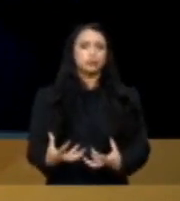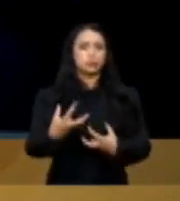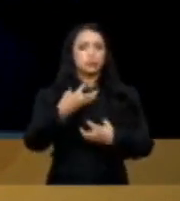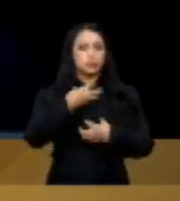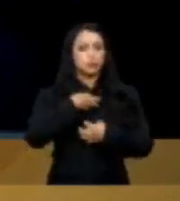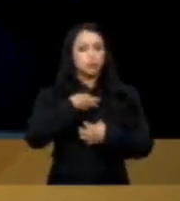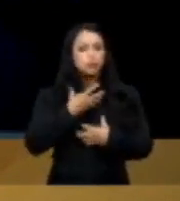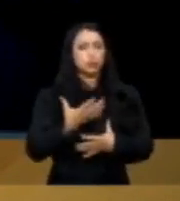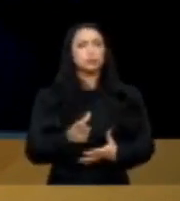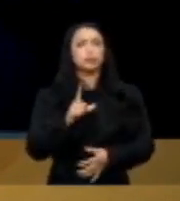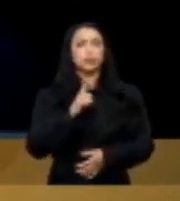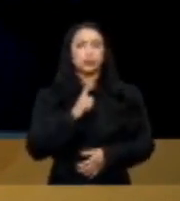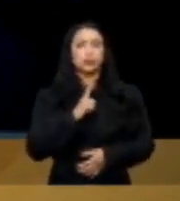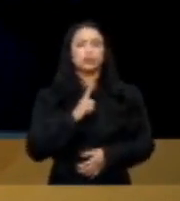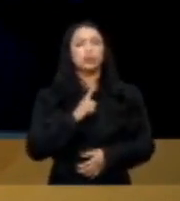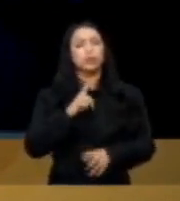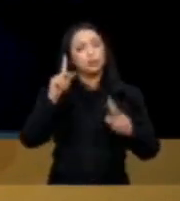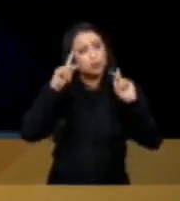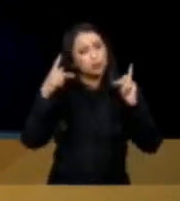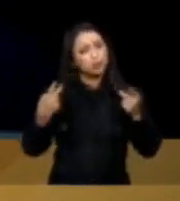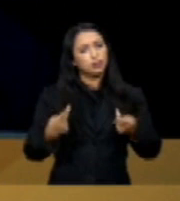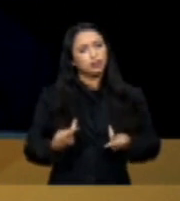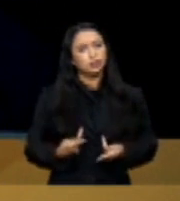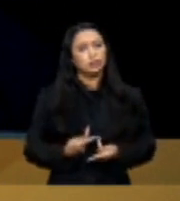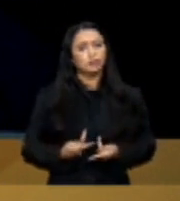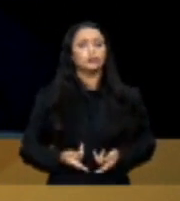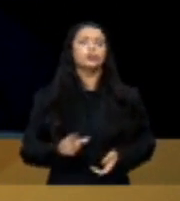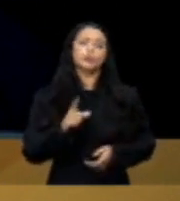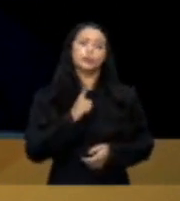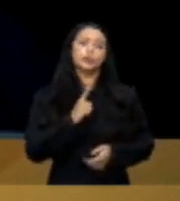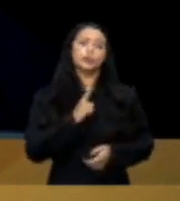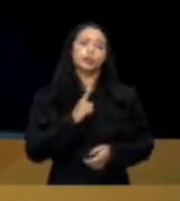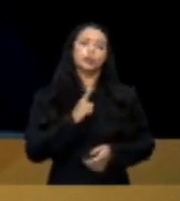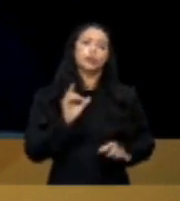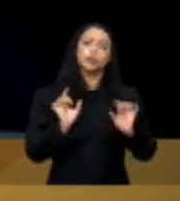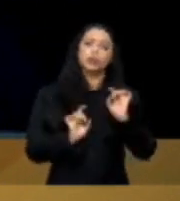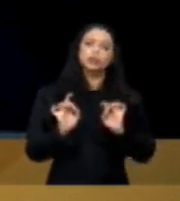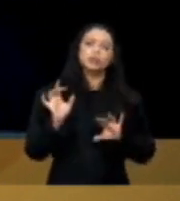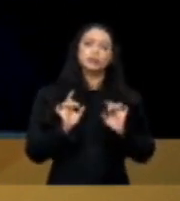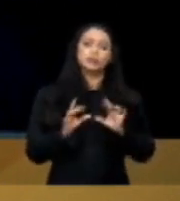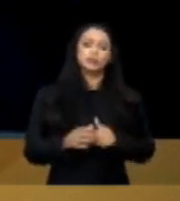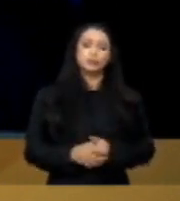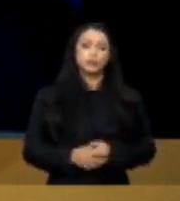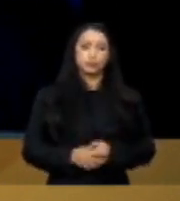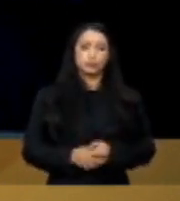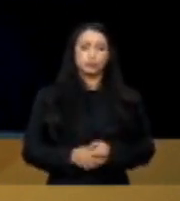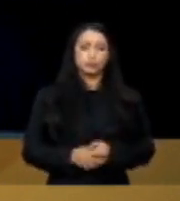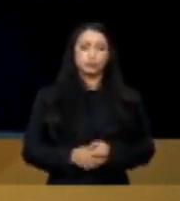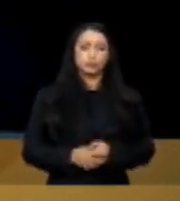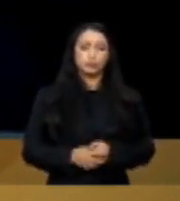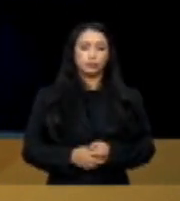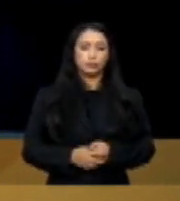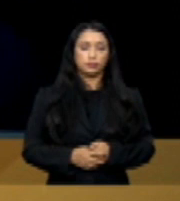cada aglomeração humana que se forma e constitui o seu modo especial de estar no mundo, mas